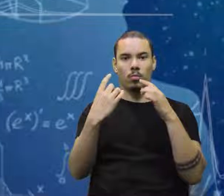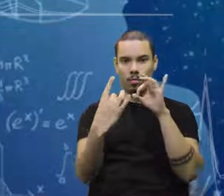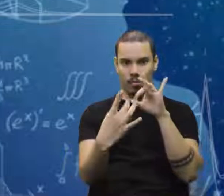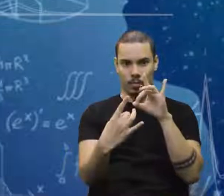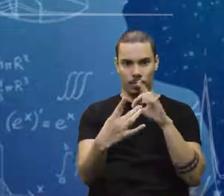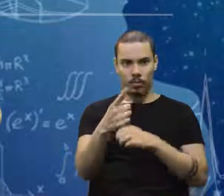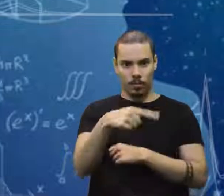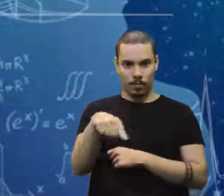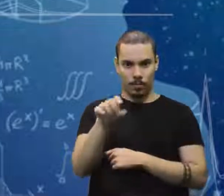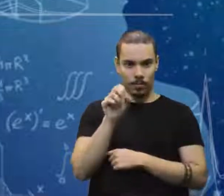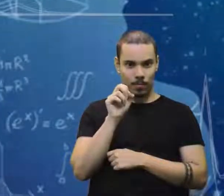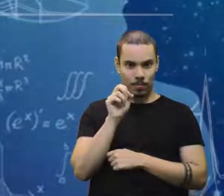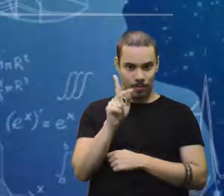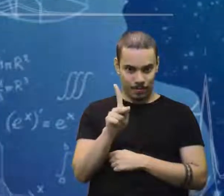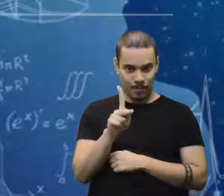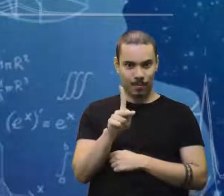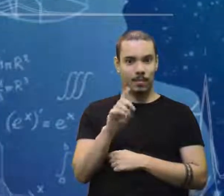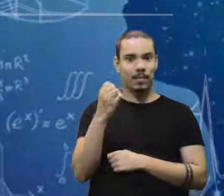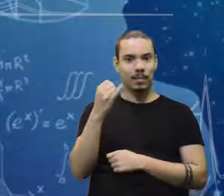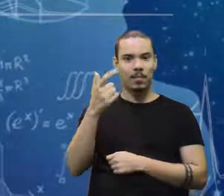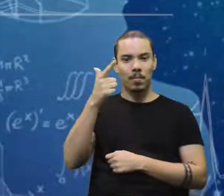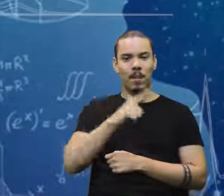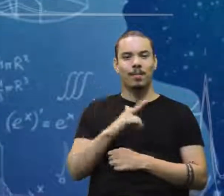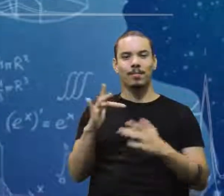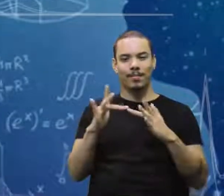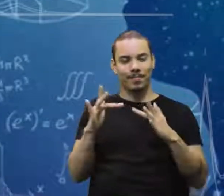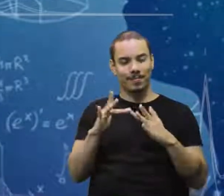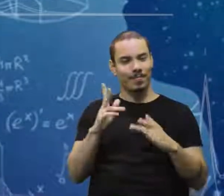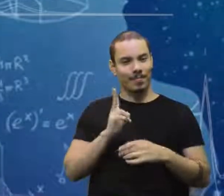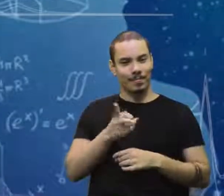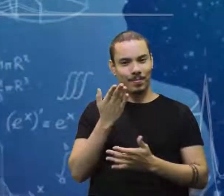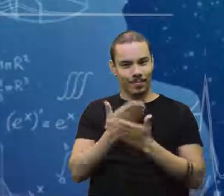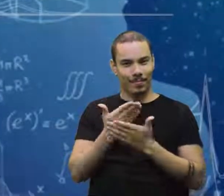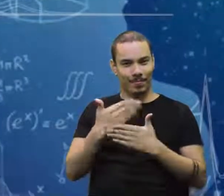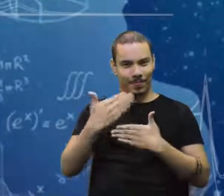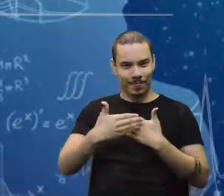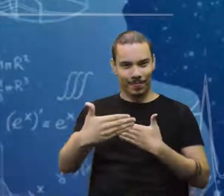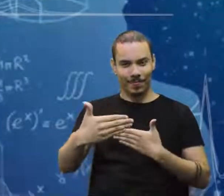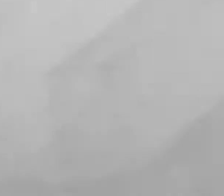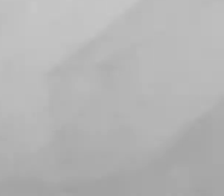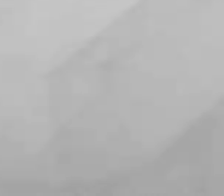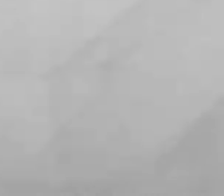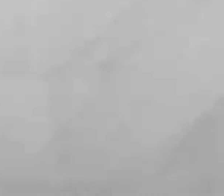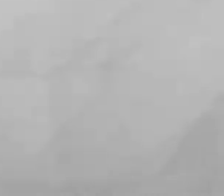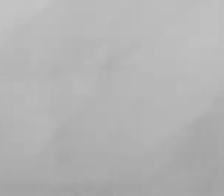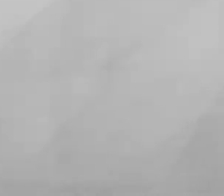para vocês. No mais, fique ligadinho com a gente que tem mais aula pela frente.